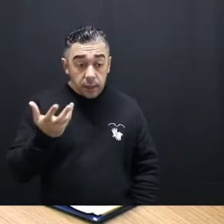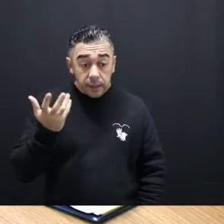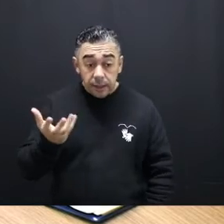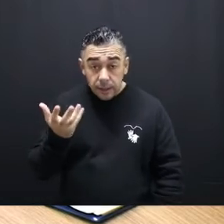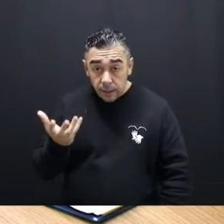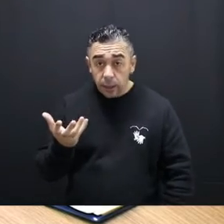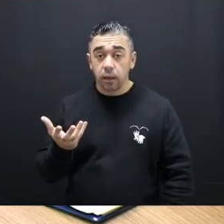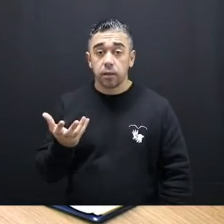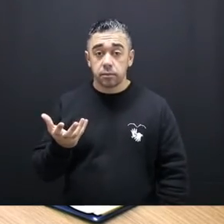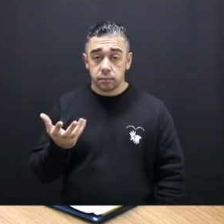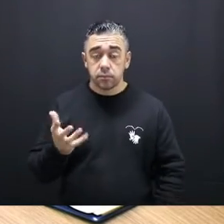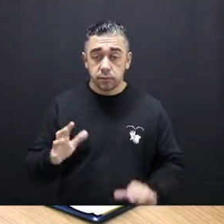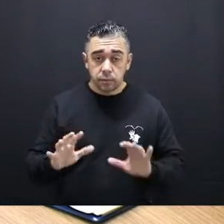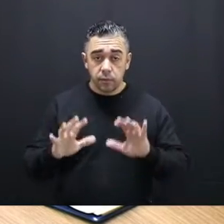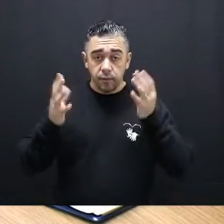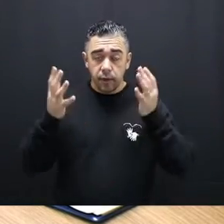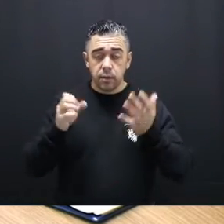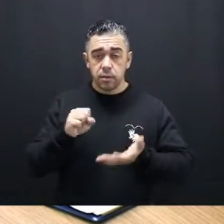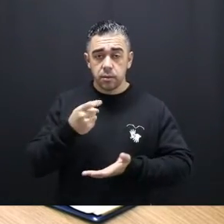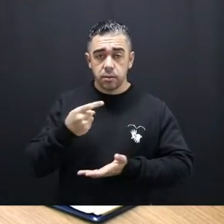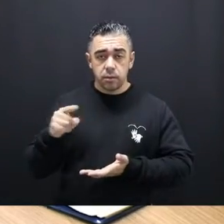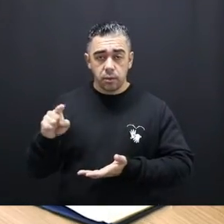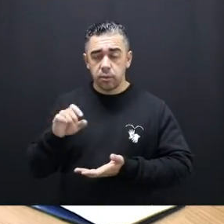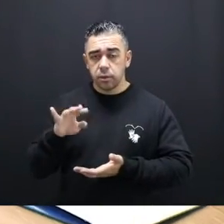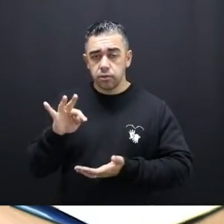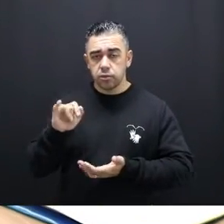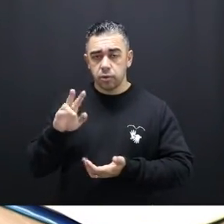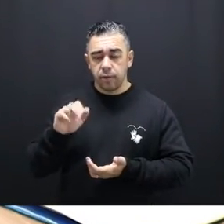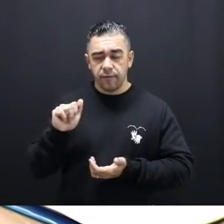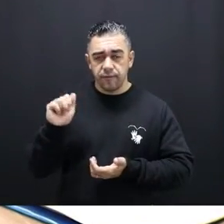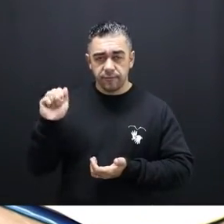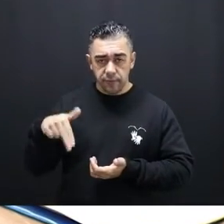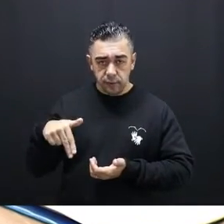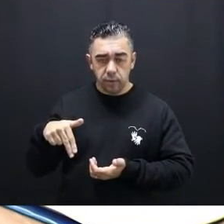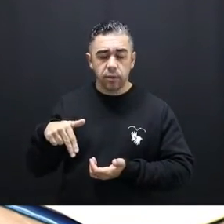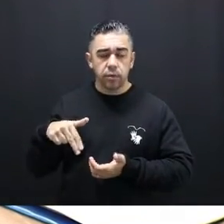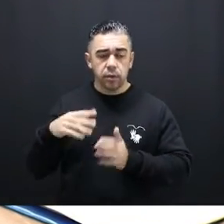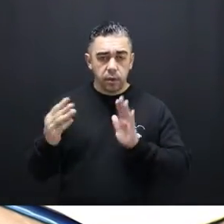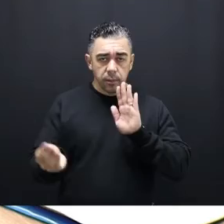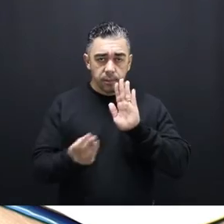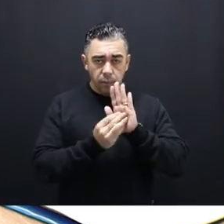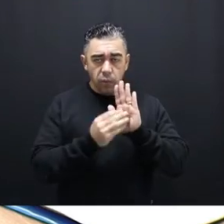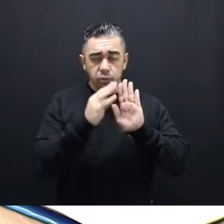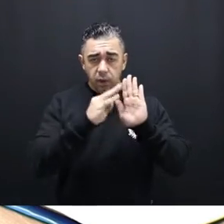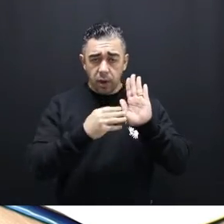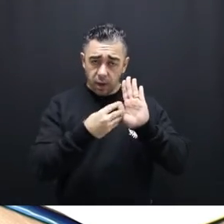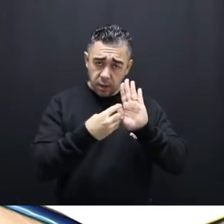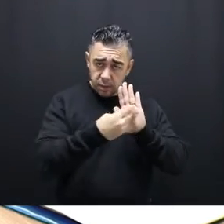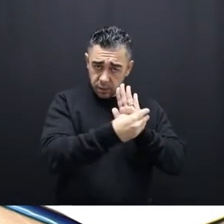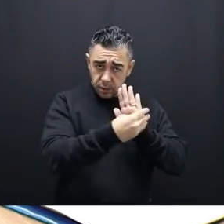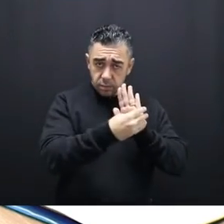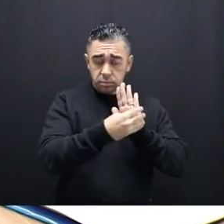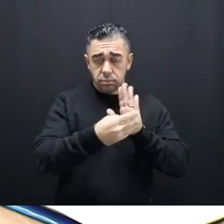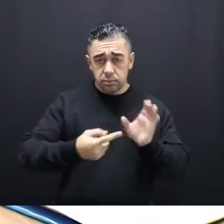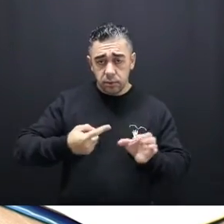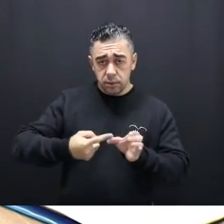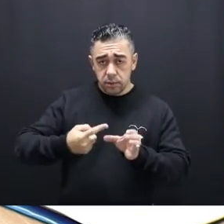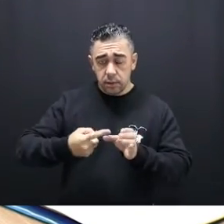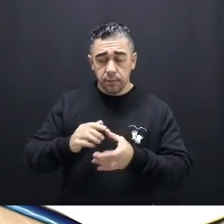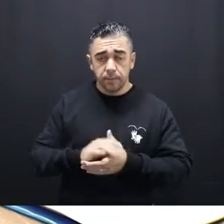E a festa de São Cristóvão por sua inclusão no calendário Oficial do Município de São José dos Pinhais